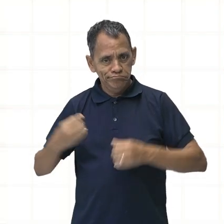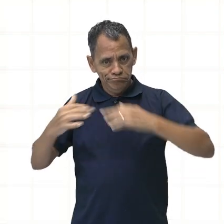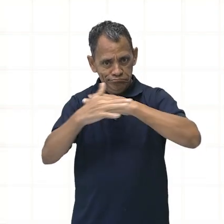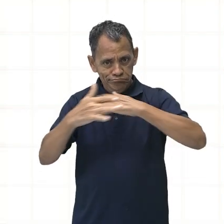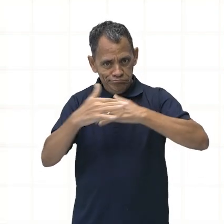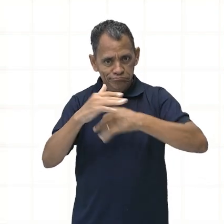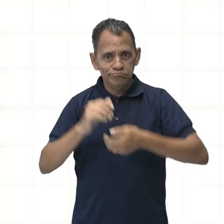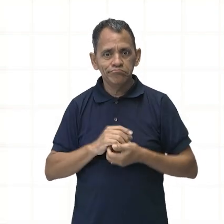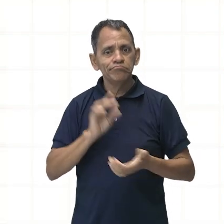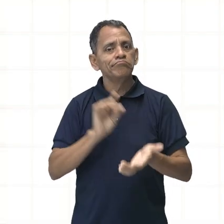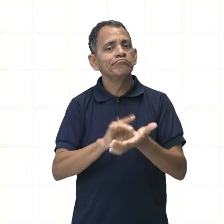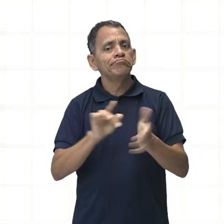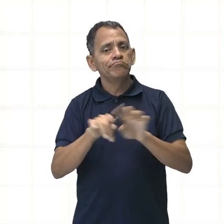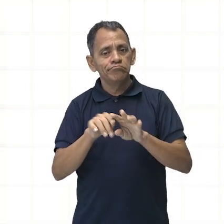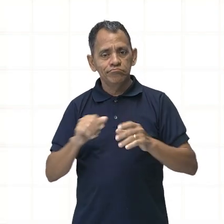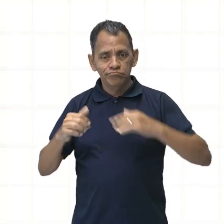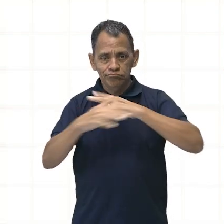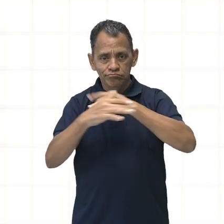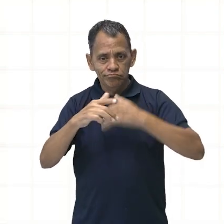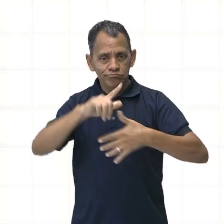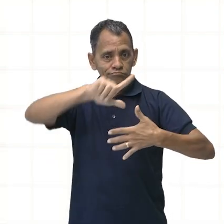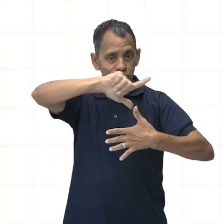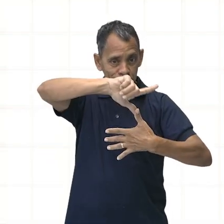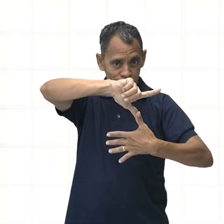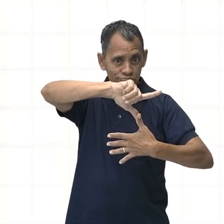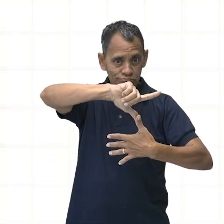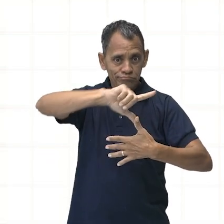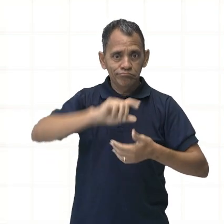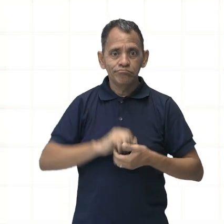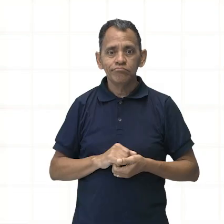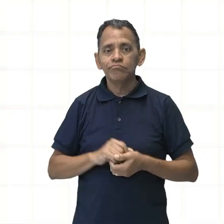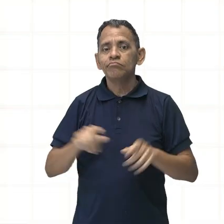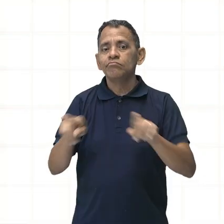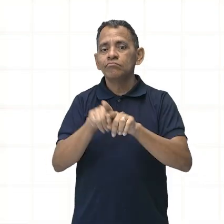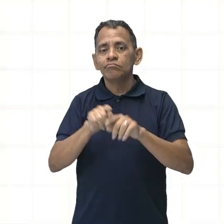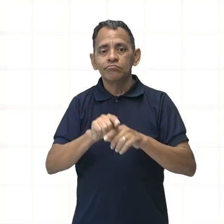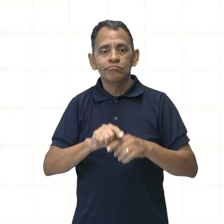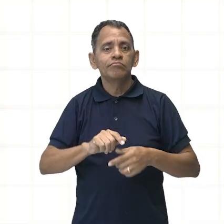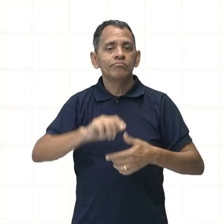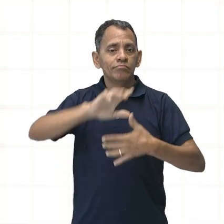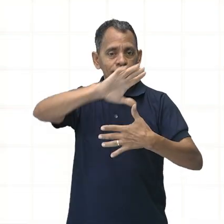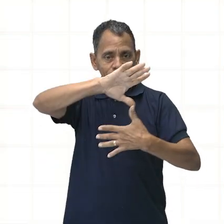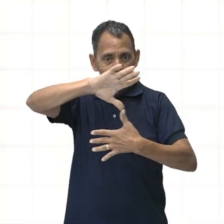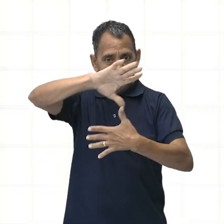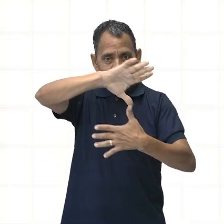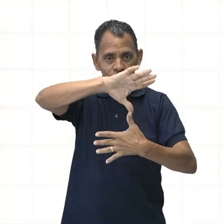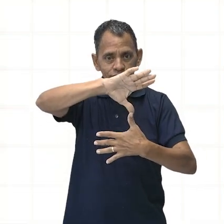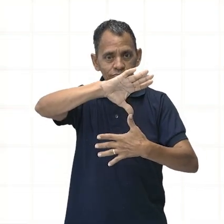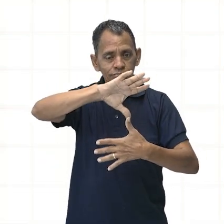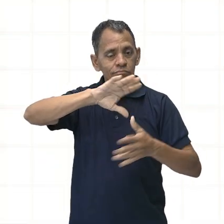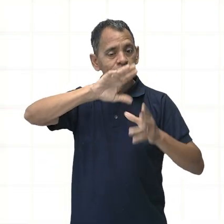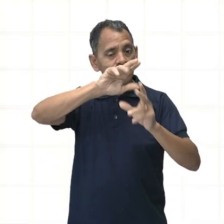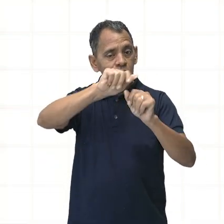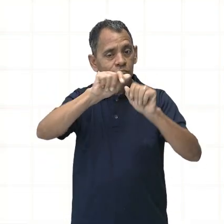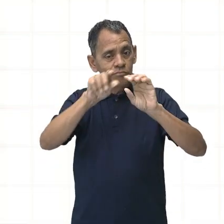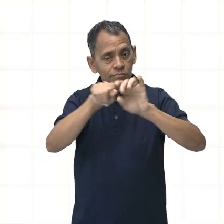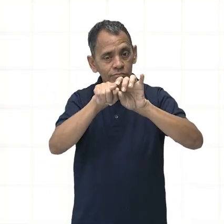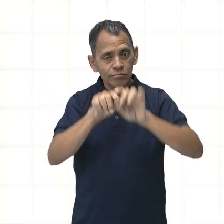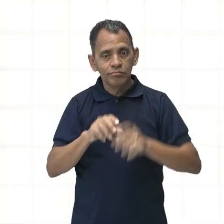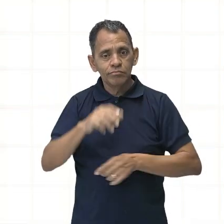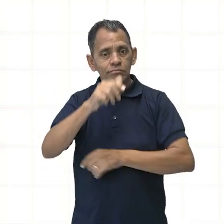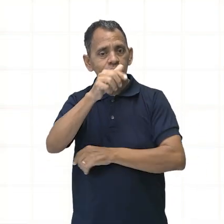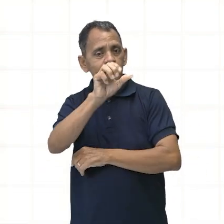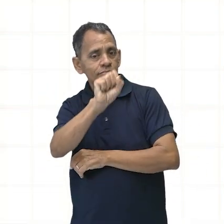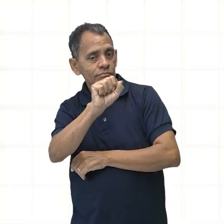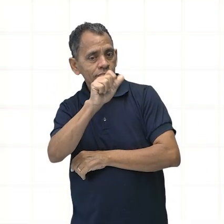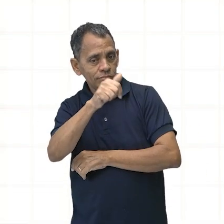da urbanização da América Latina, por exemplo, e do continente americano como um todo. Então,